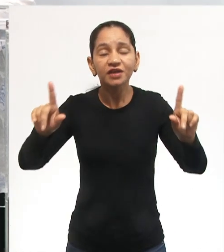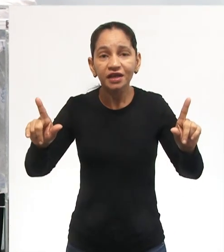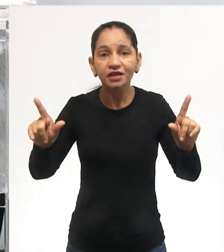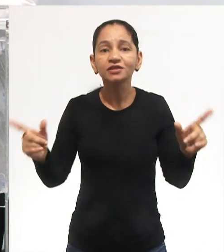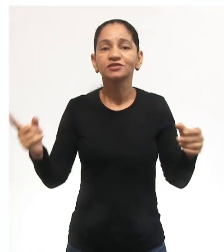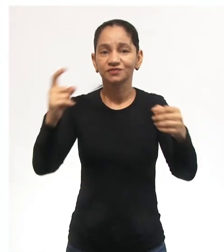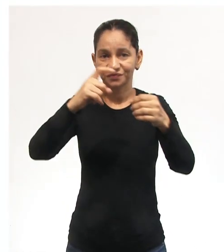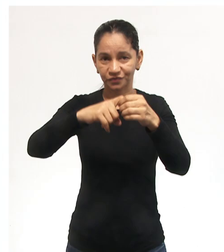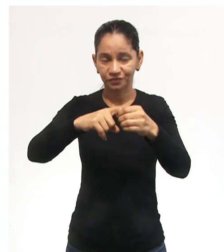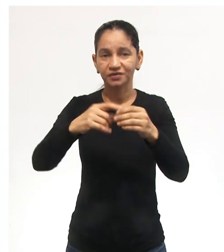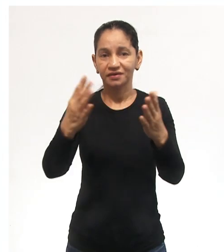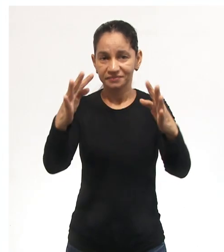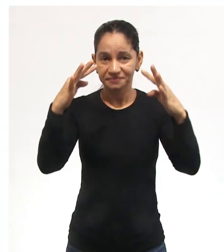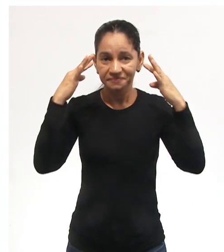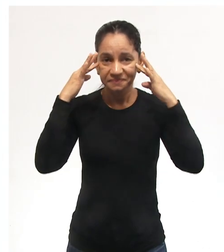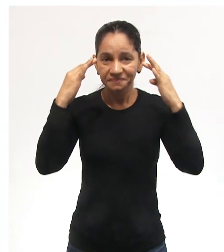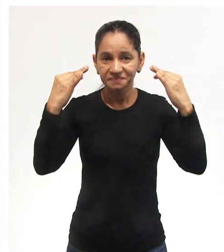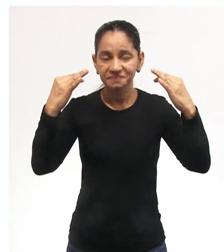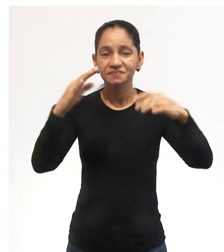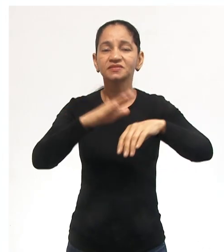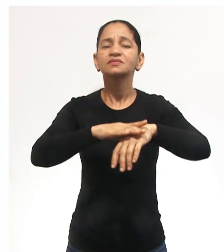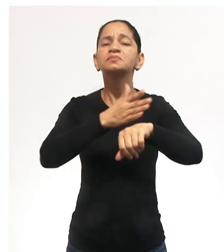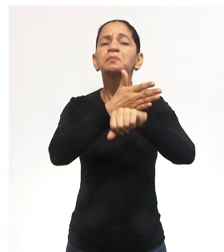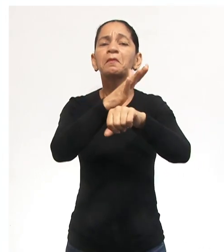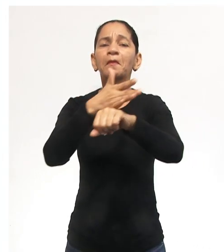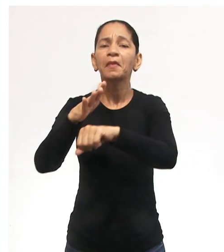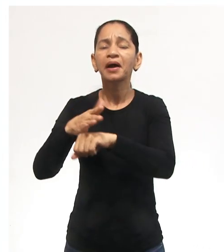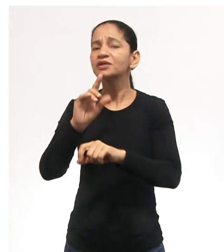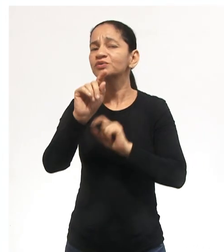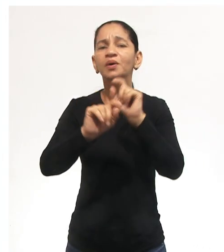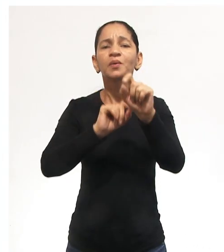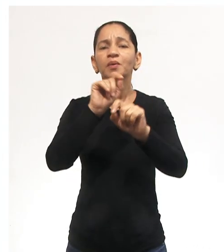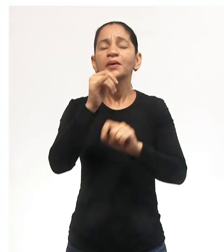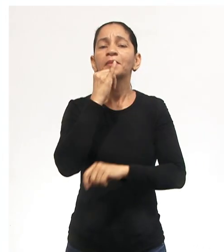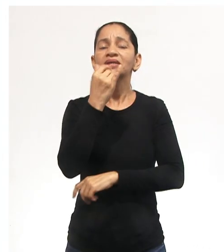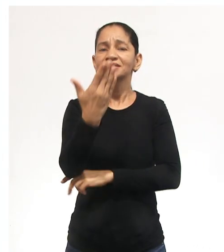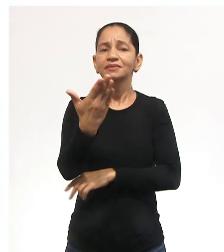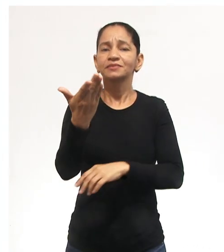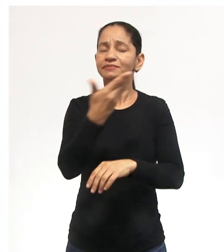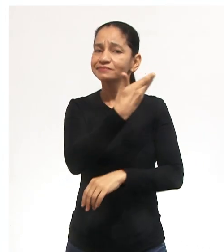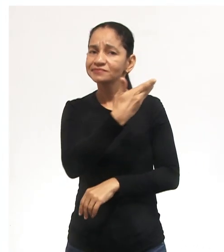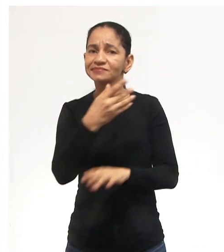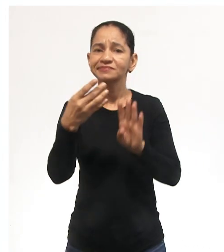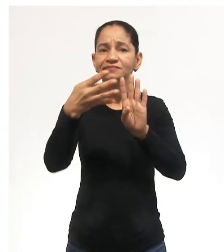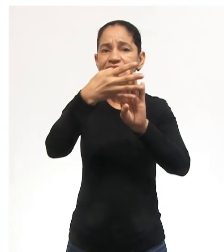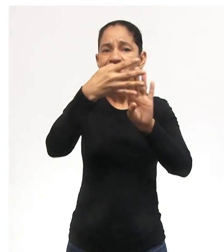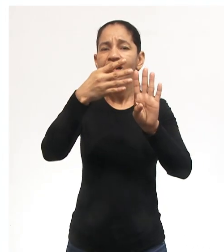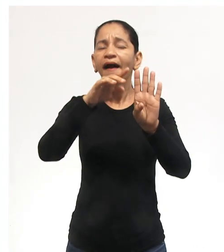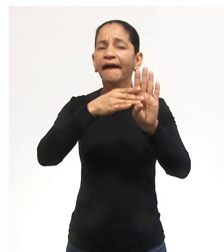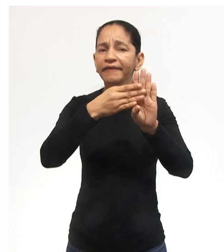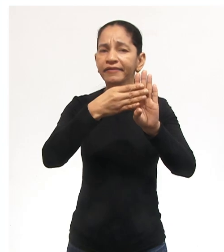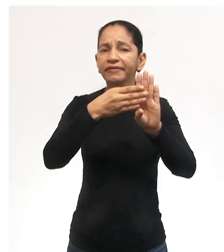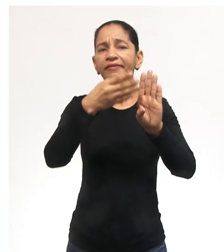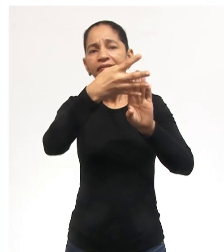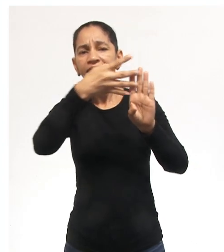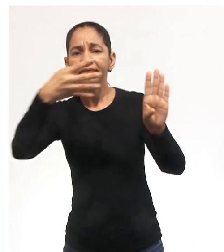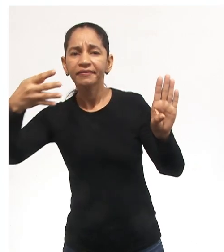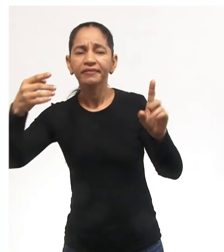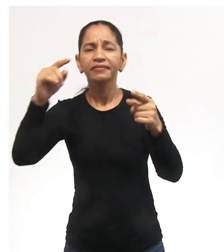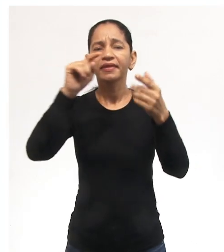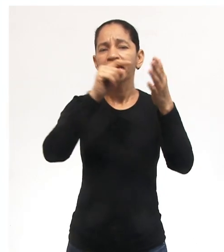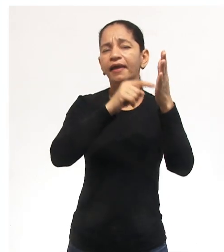voltar aqui. E aí, um exemplo prático que eu posso te dizer para esse tipo de